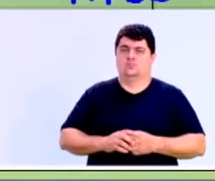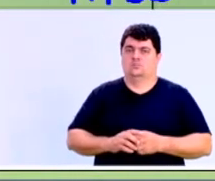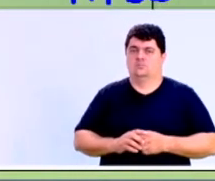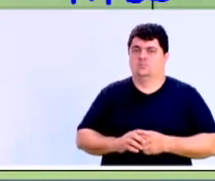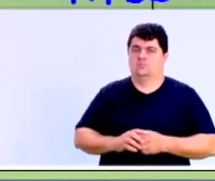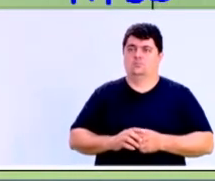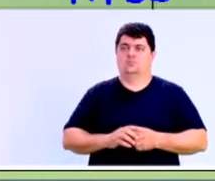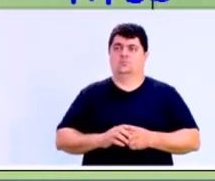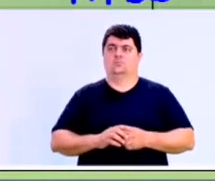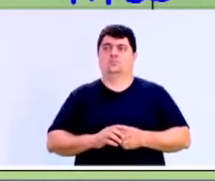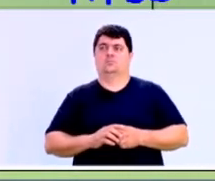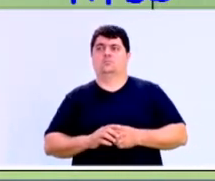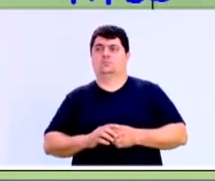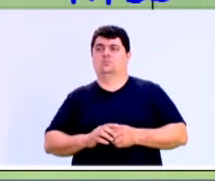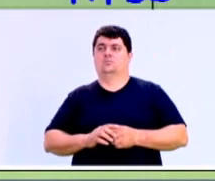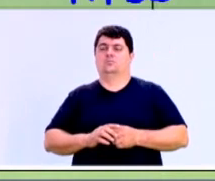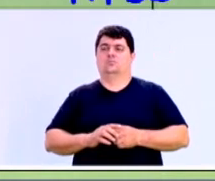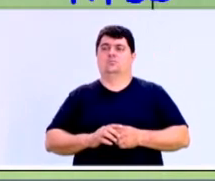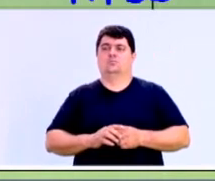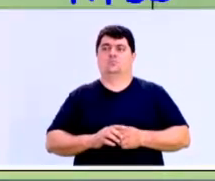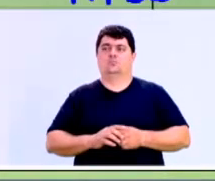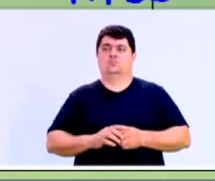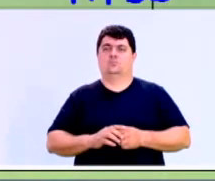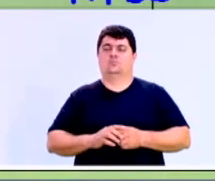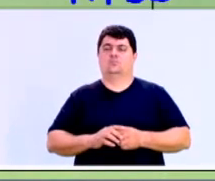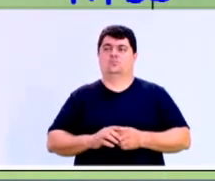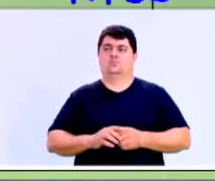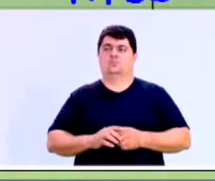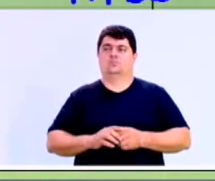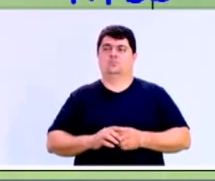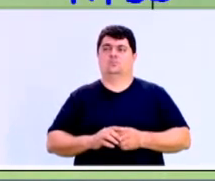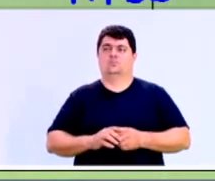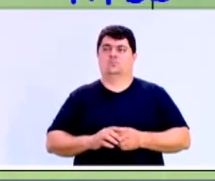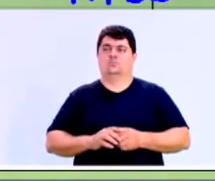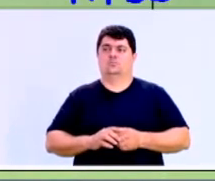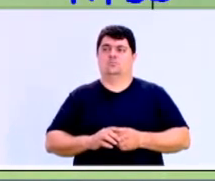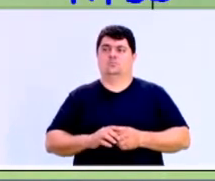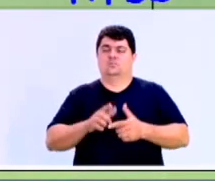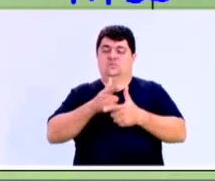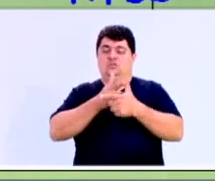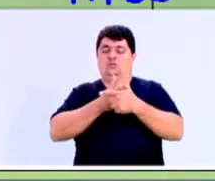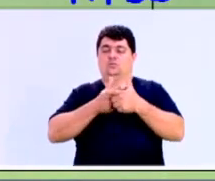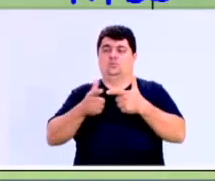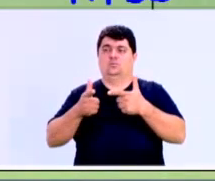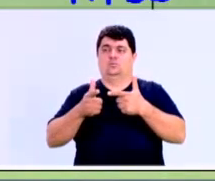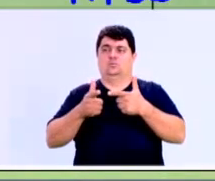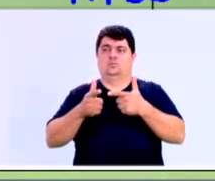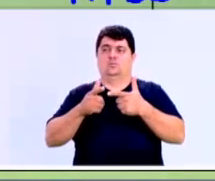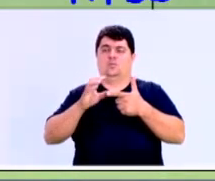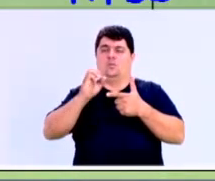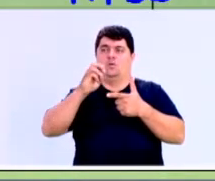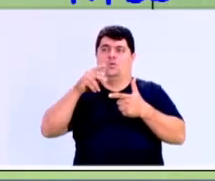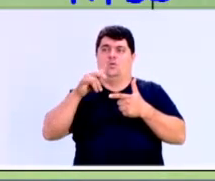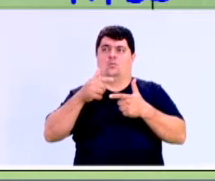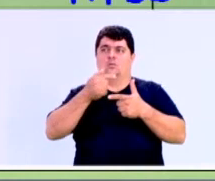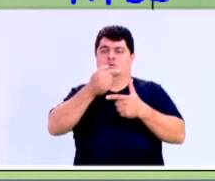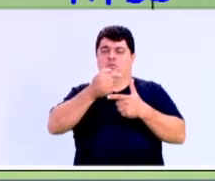ou duplicados a pagar ou fornecedor, 3.000 reais. Dividido por minhas compras,